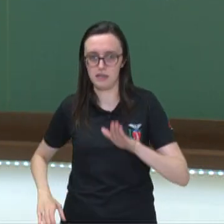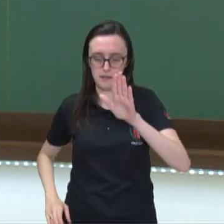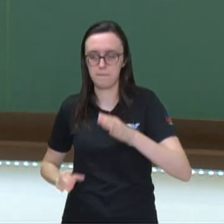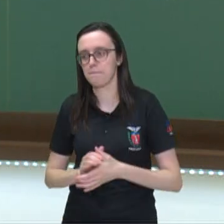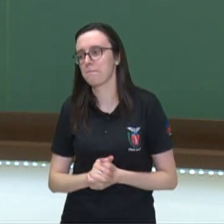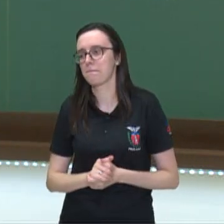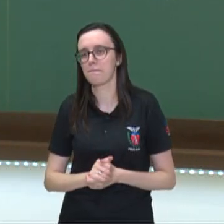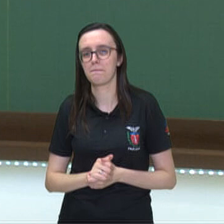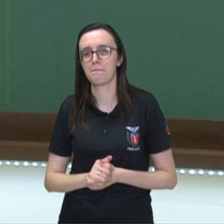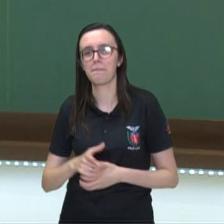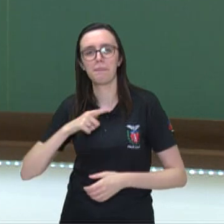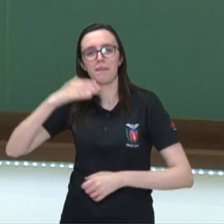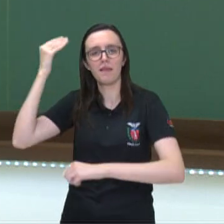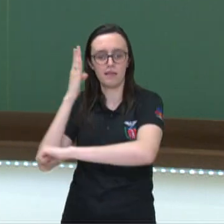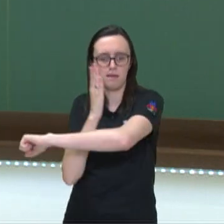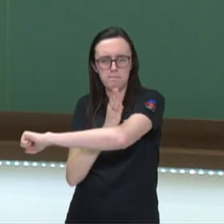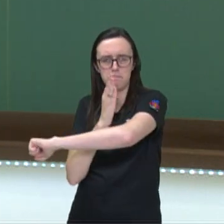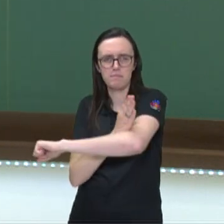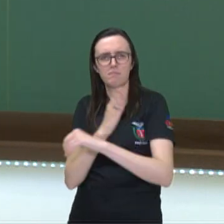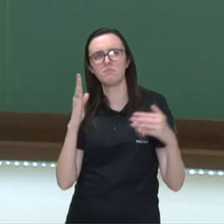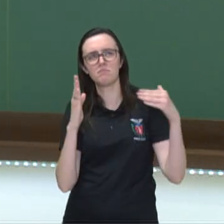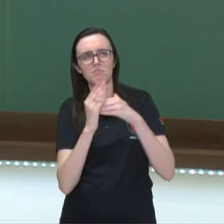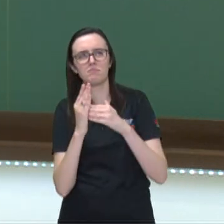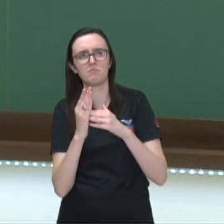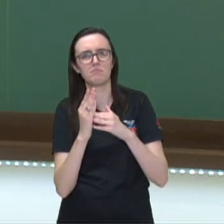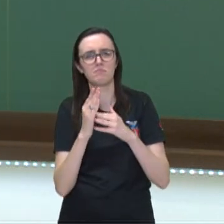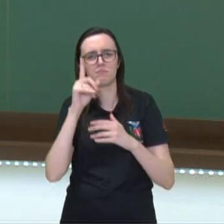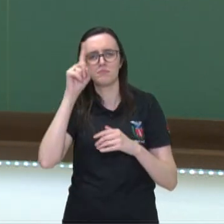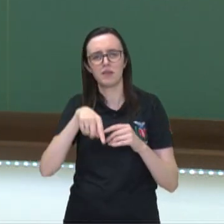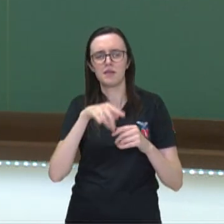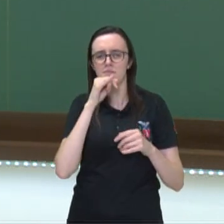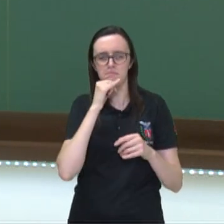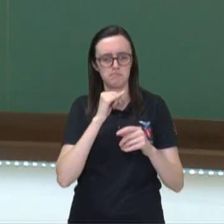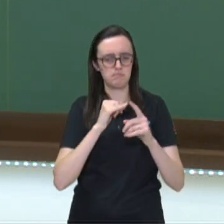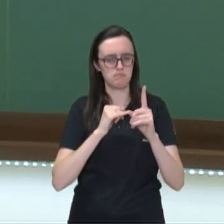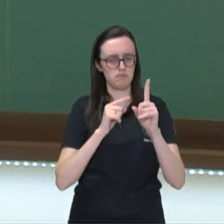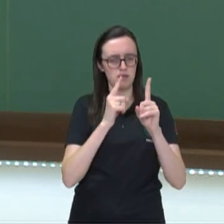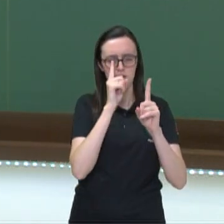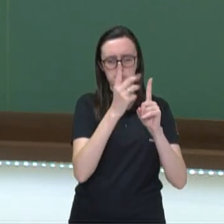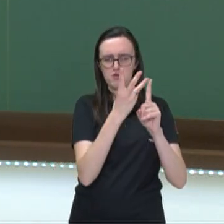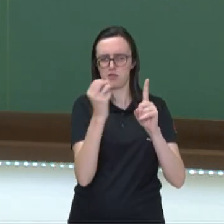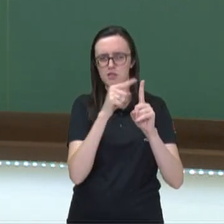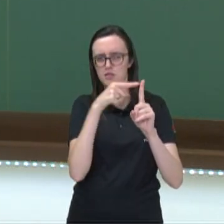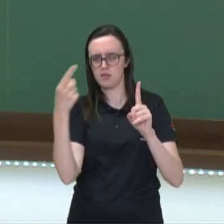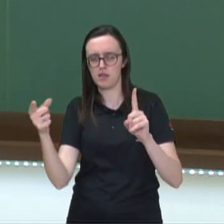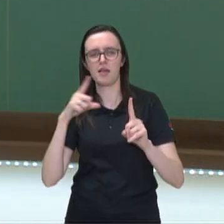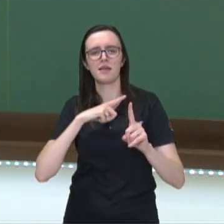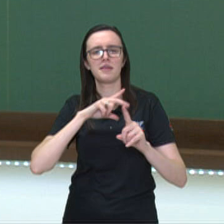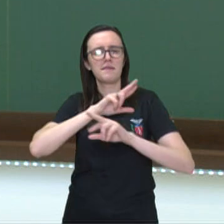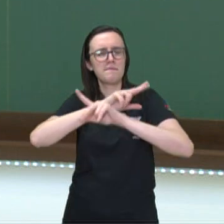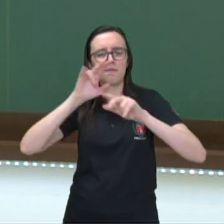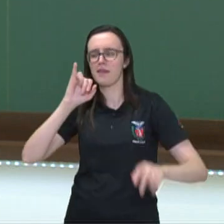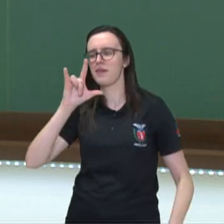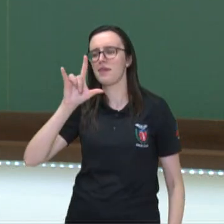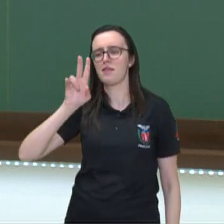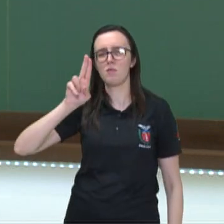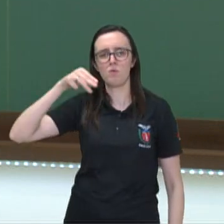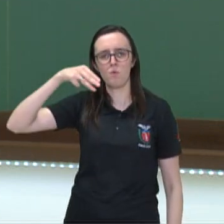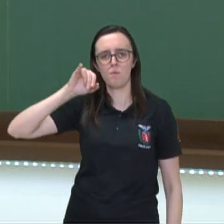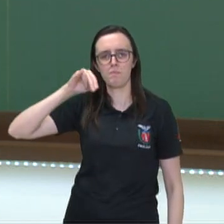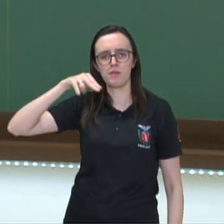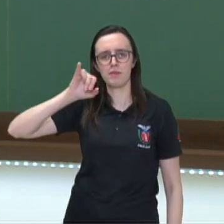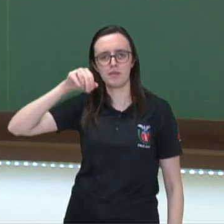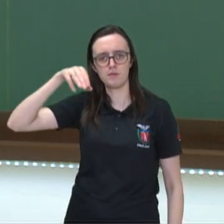a Idade Média durou até 1.300 anos depois de Cristo. O Iluminismo foi ali pelo século XV, XVI. A Idade